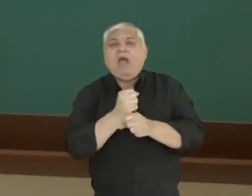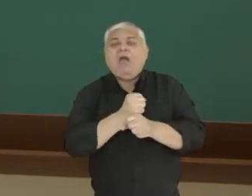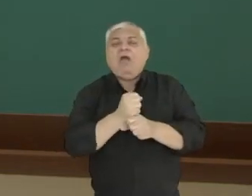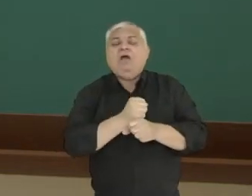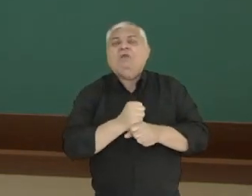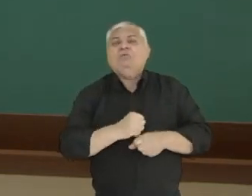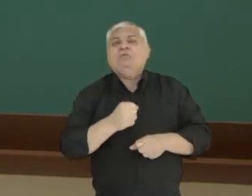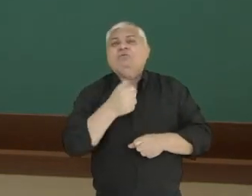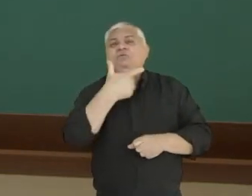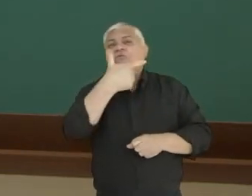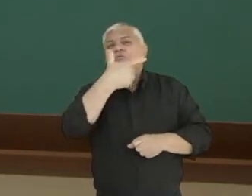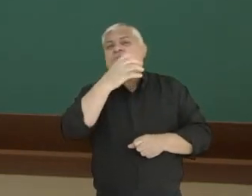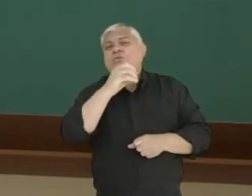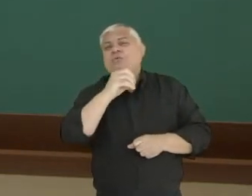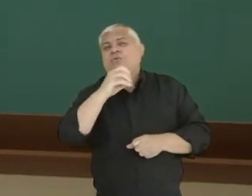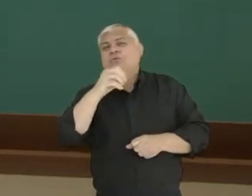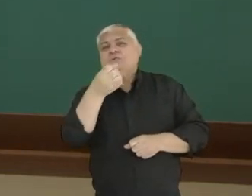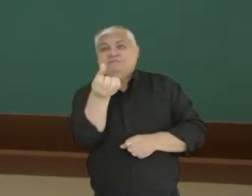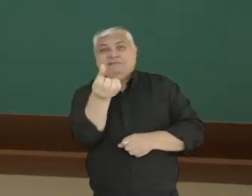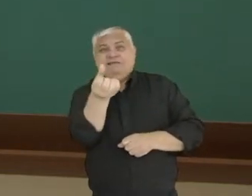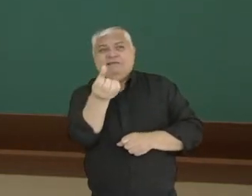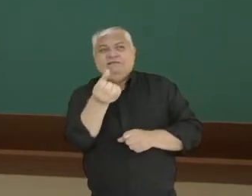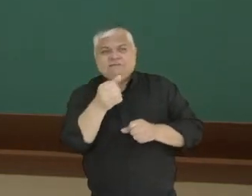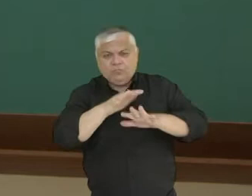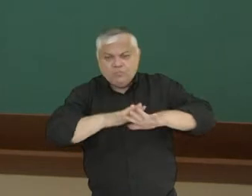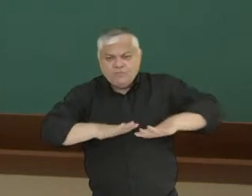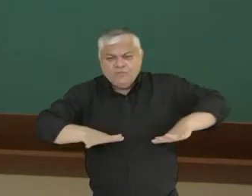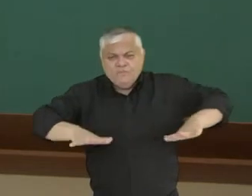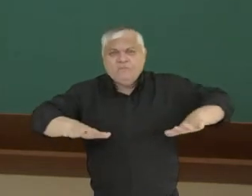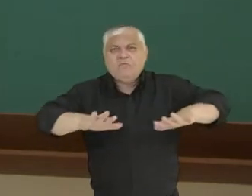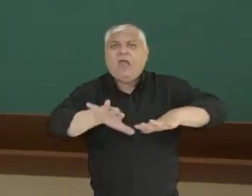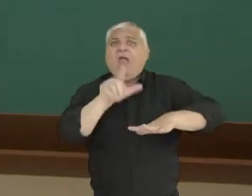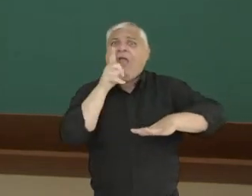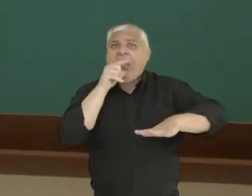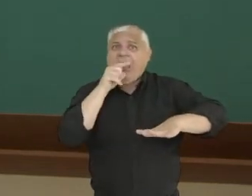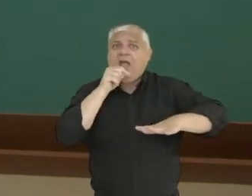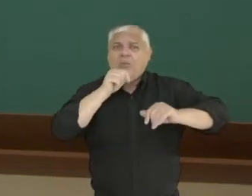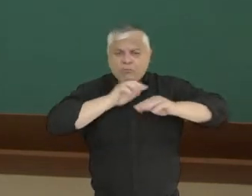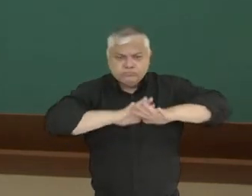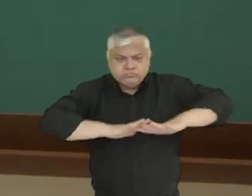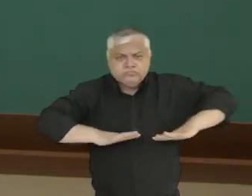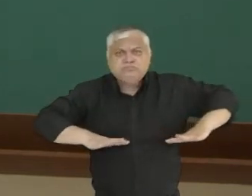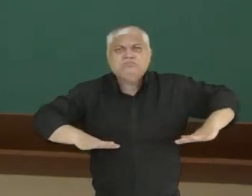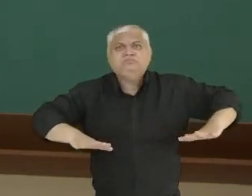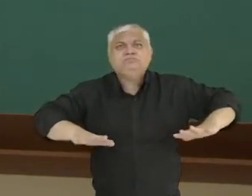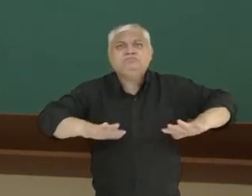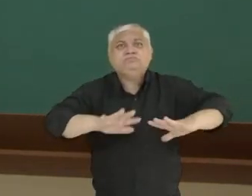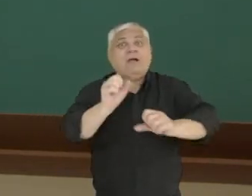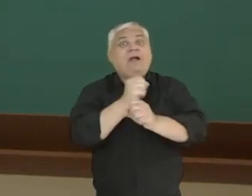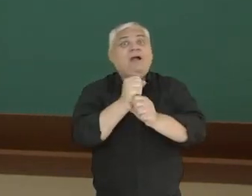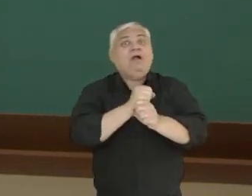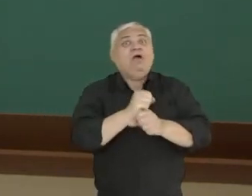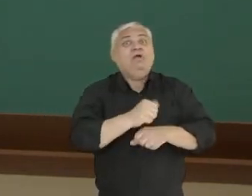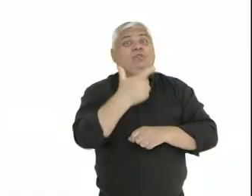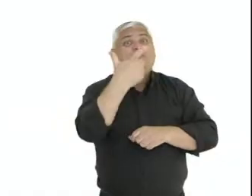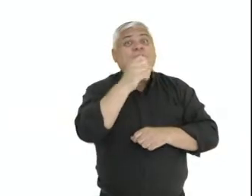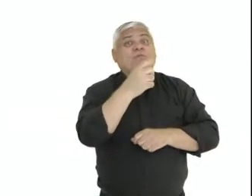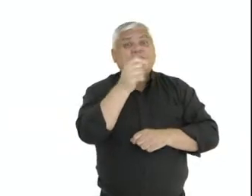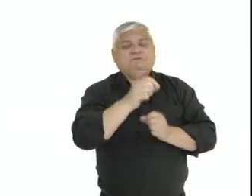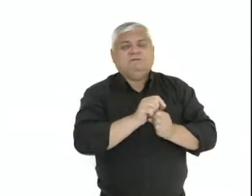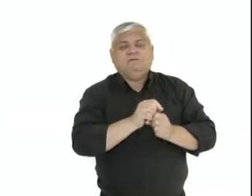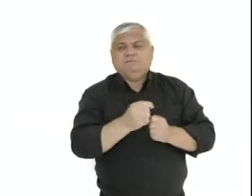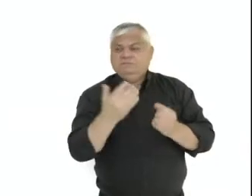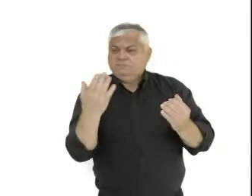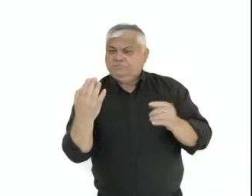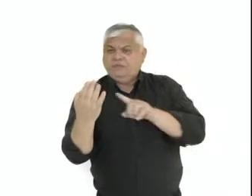Earth. Perceba a área que era ocupada em 2006 por esse corpo hídrico e em 2016 como esse